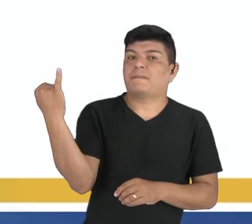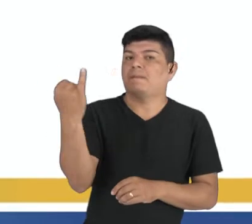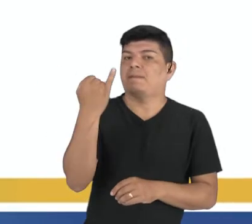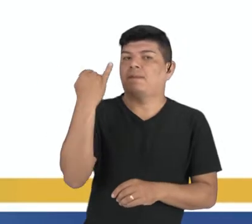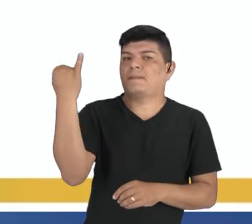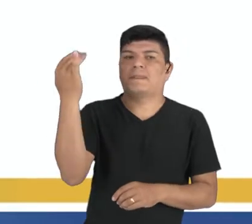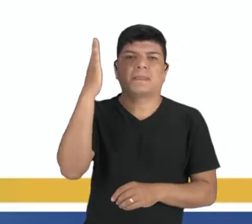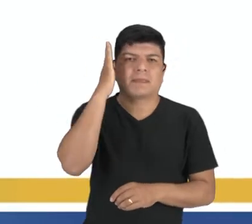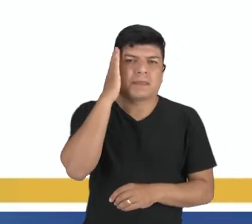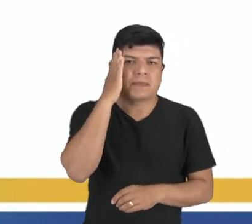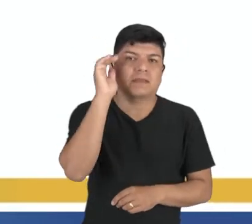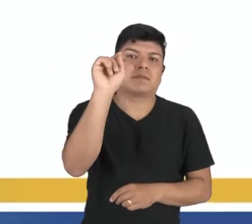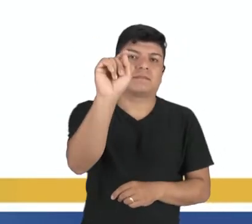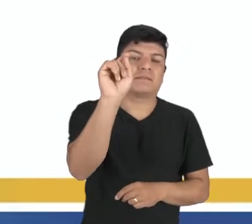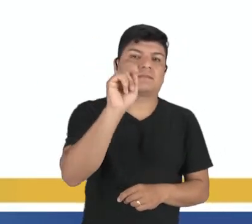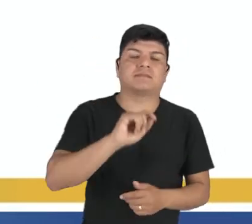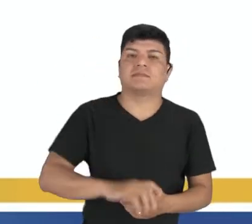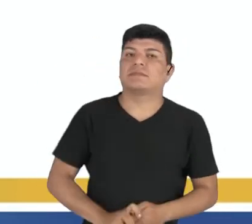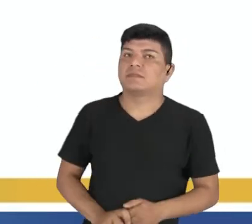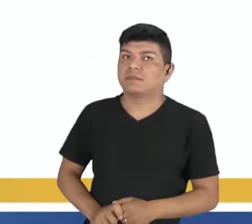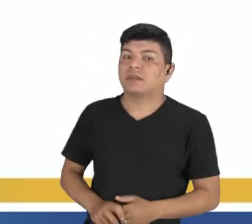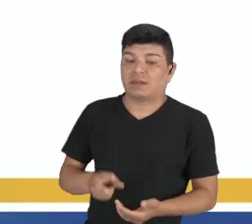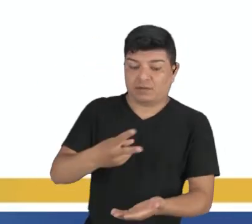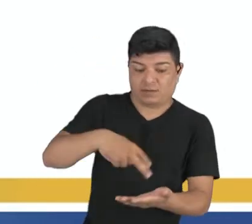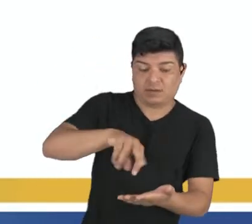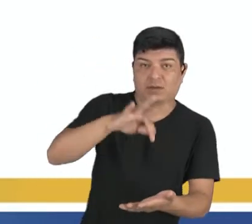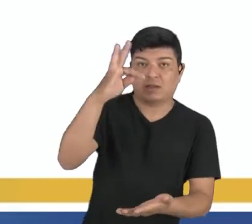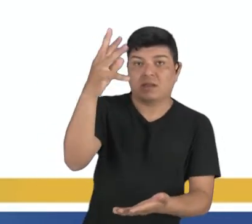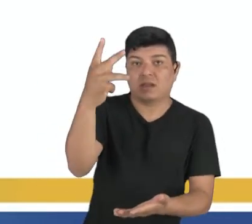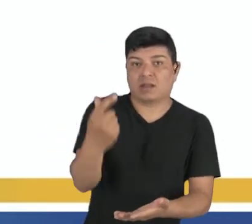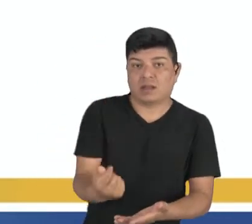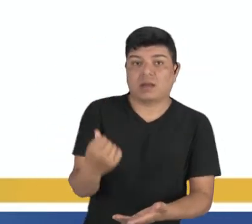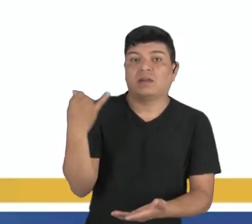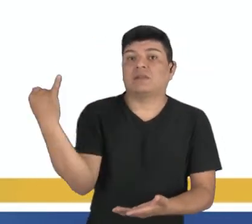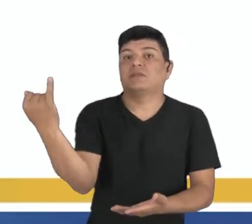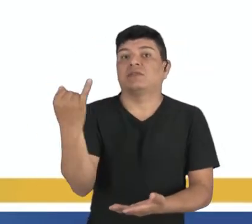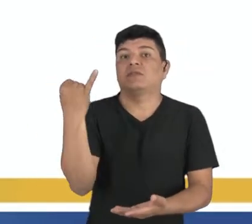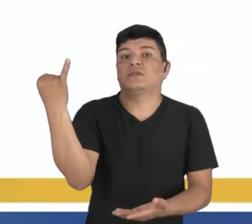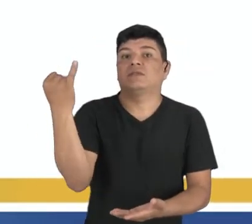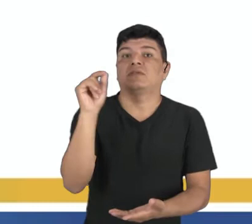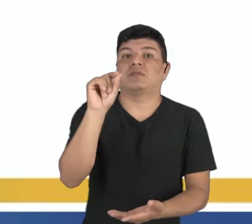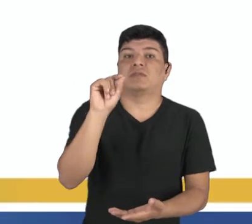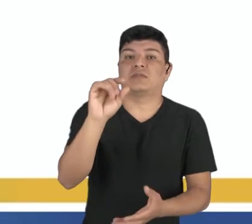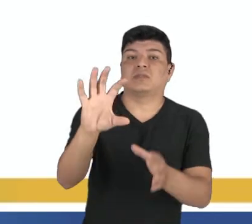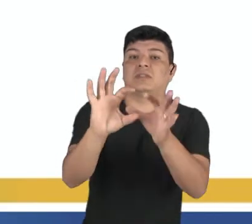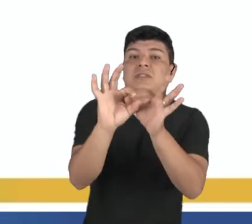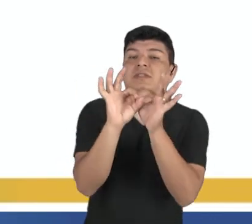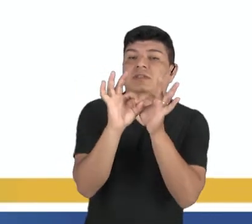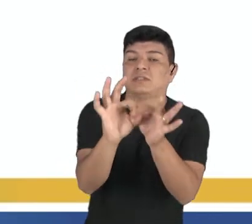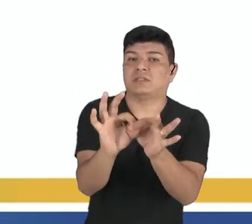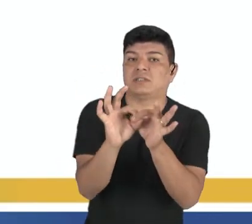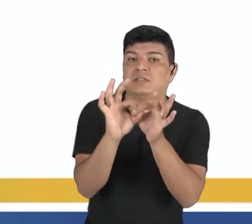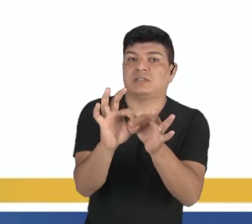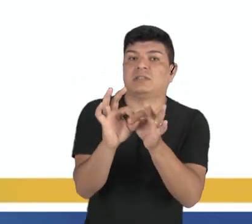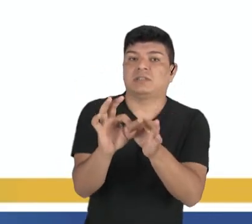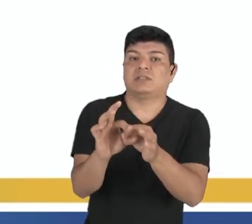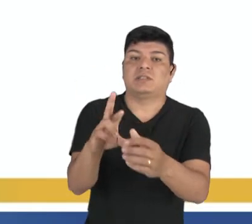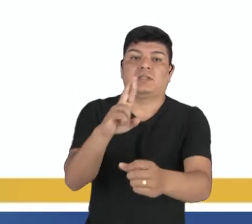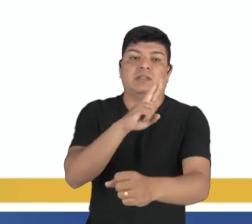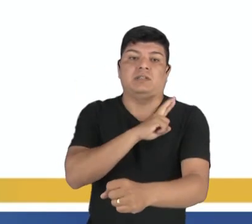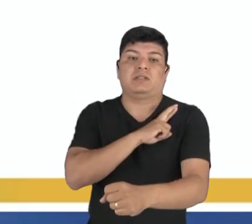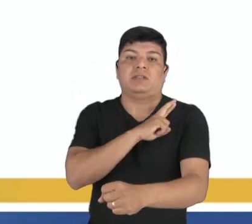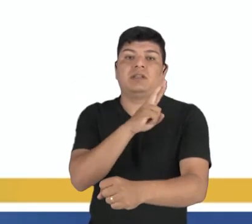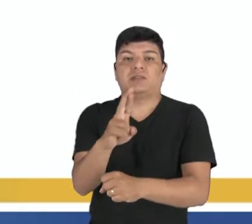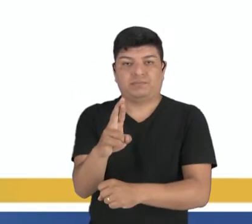você saber que as danças africanas é uma importante fonte de conexão